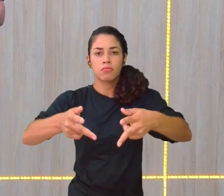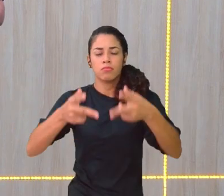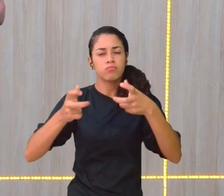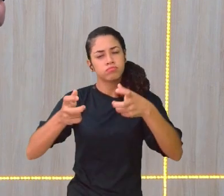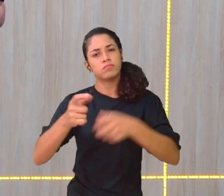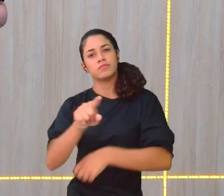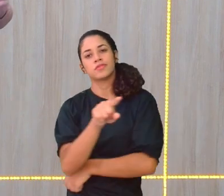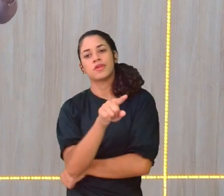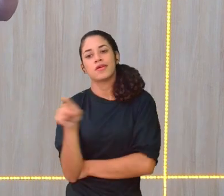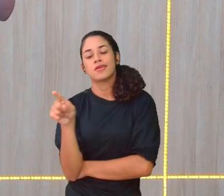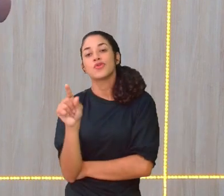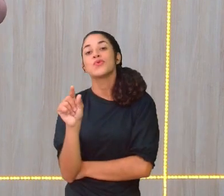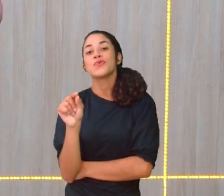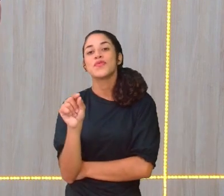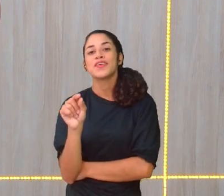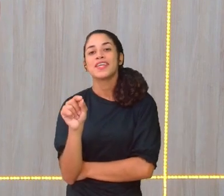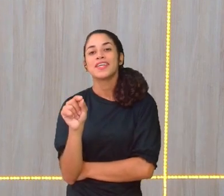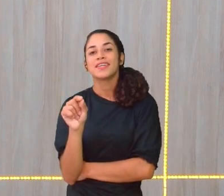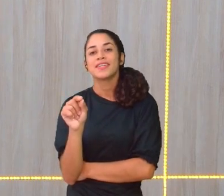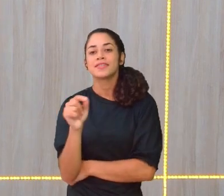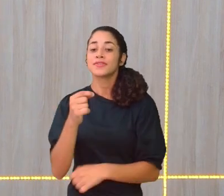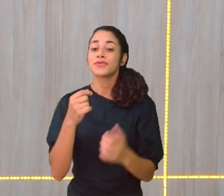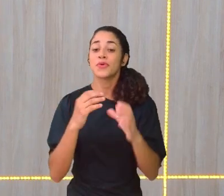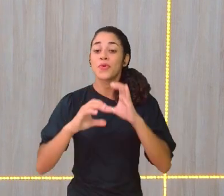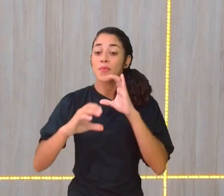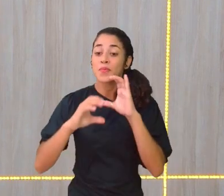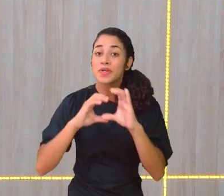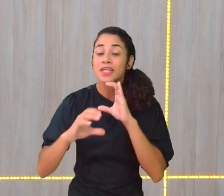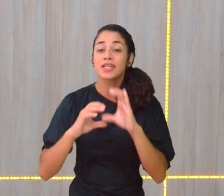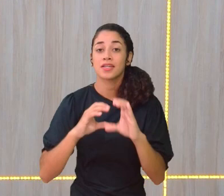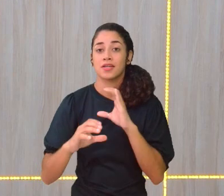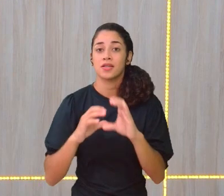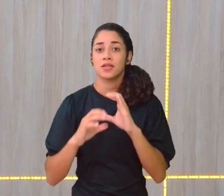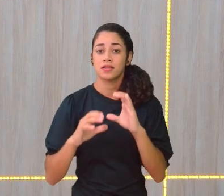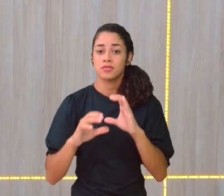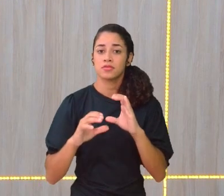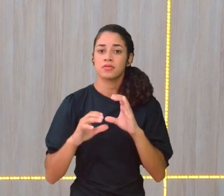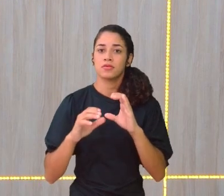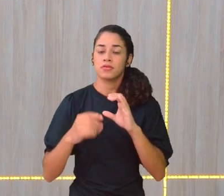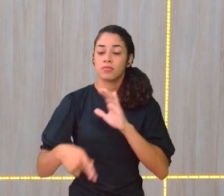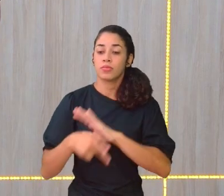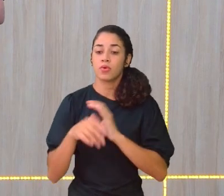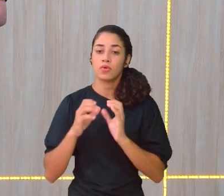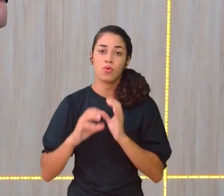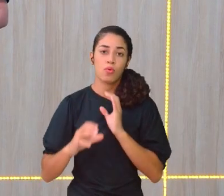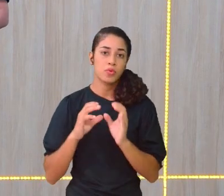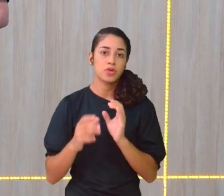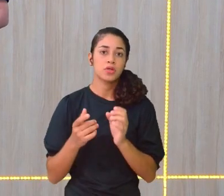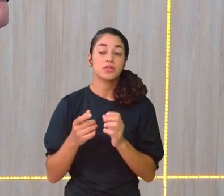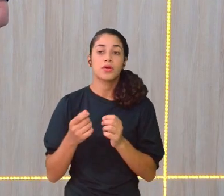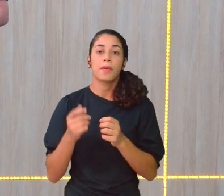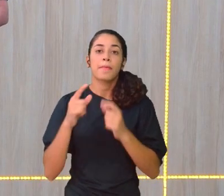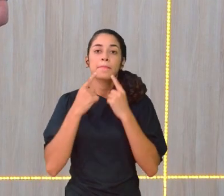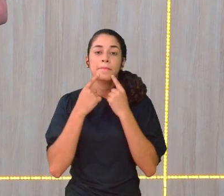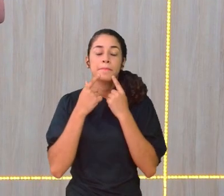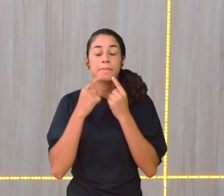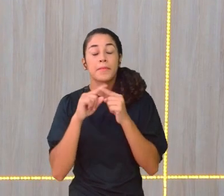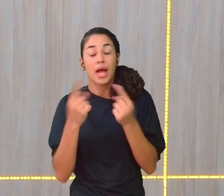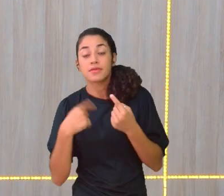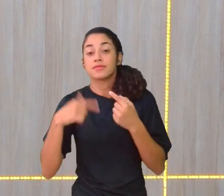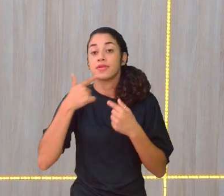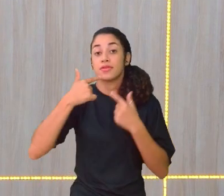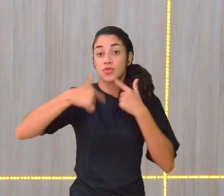eles estão falando, se comunicando, sendo agentes da comunicação com essa linguagem formal. Mas